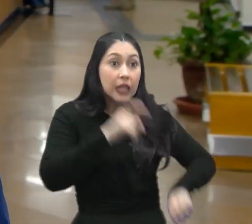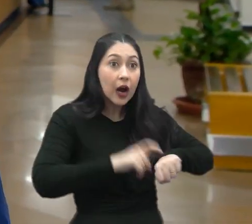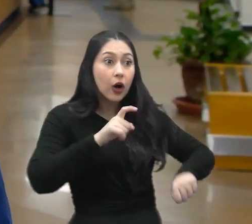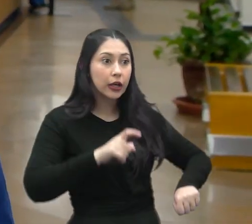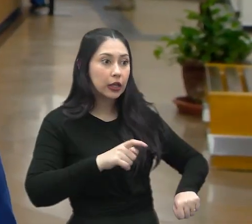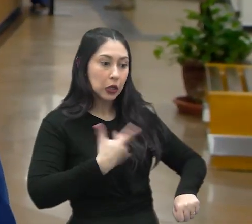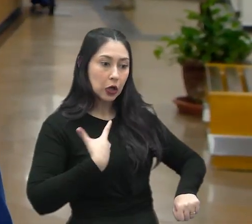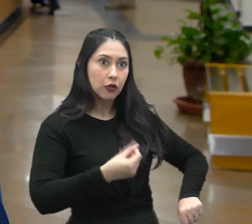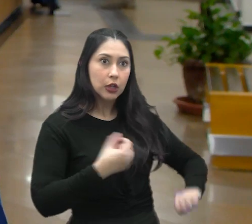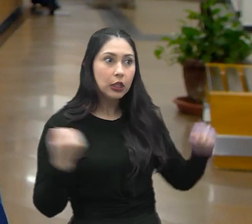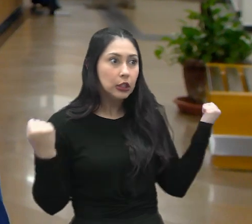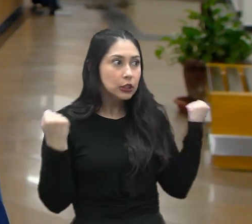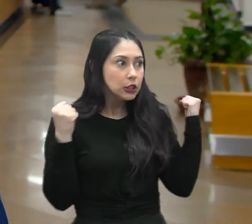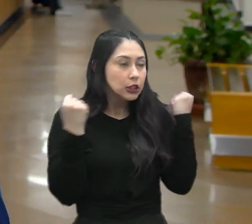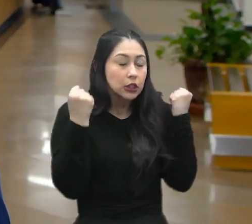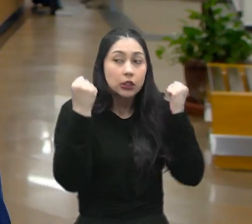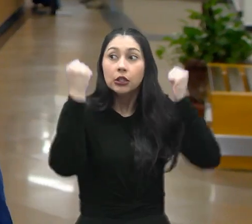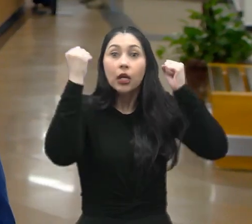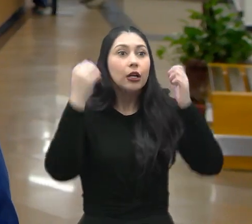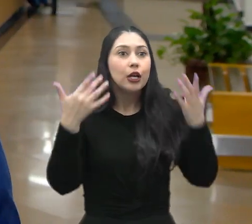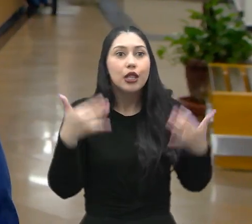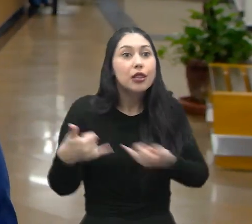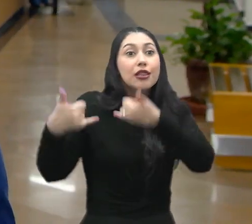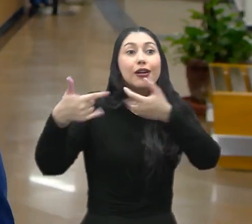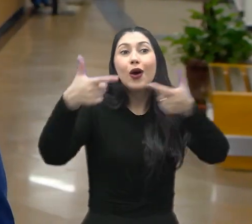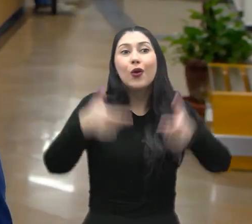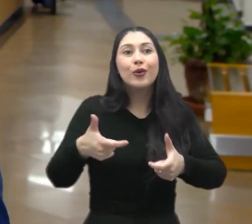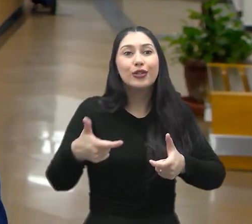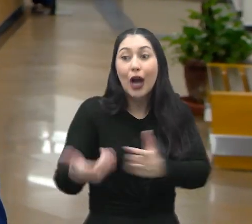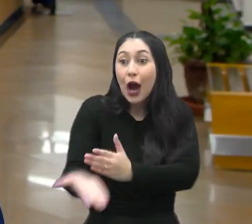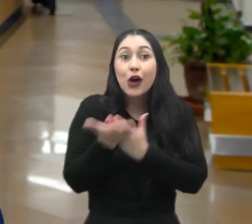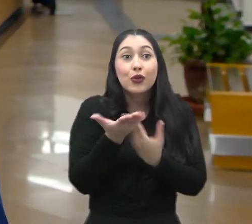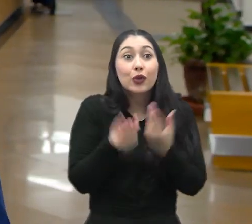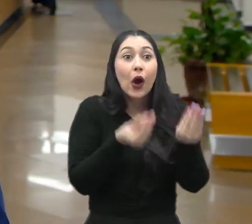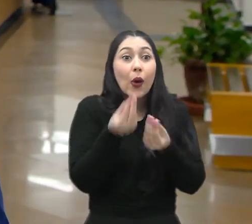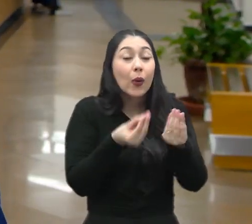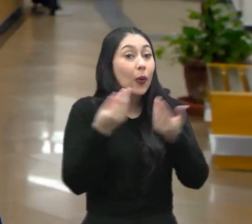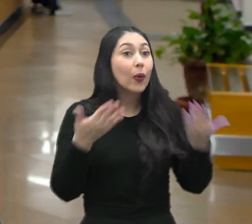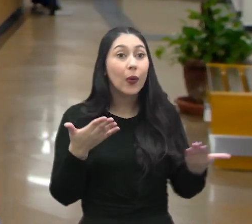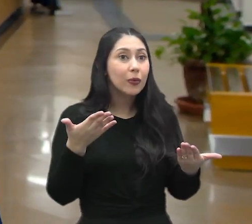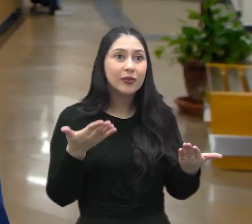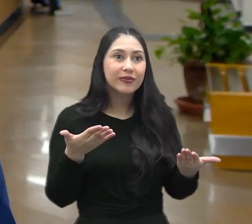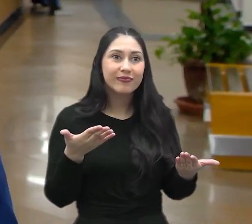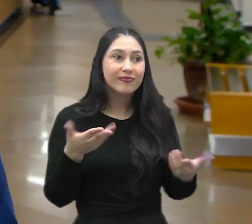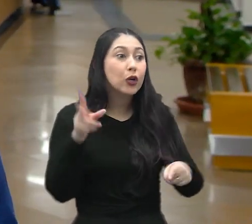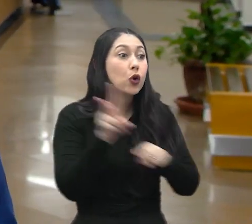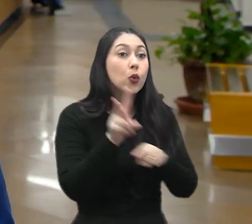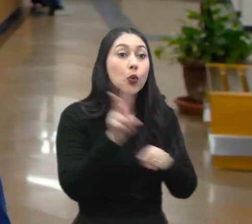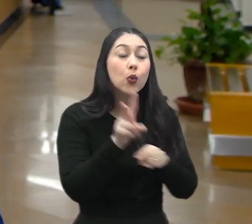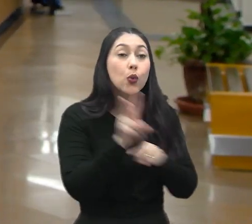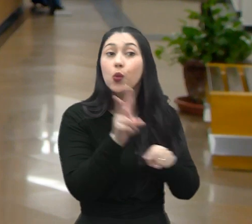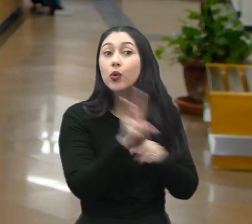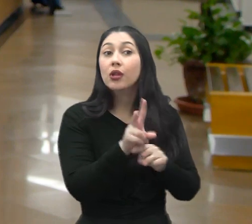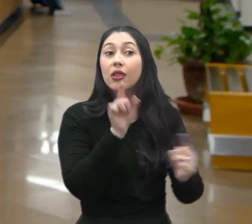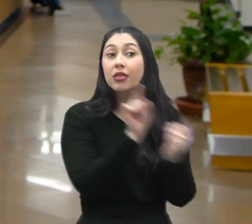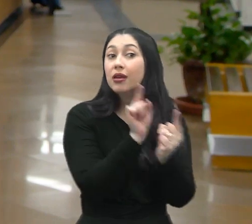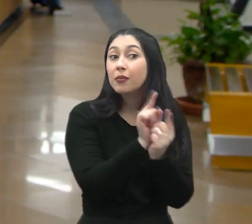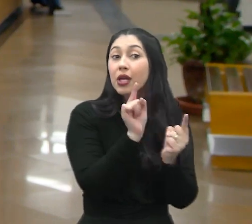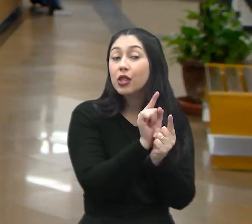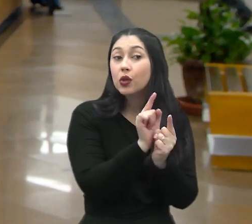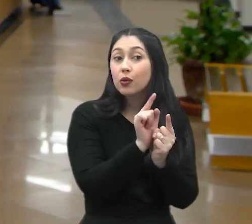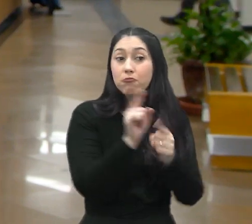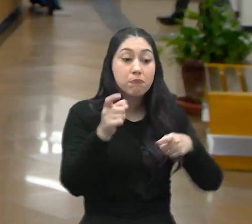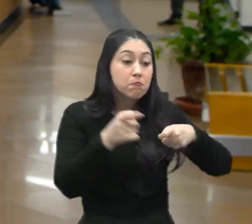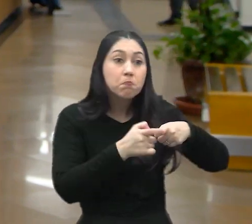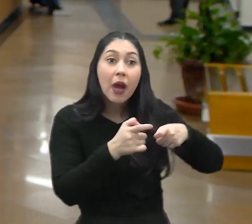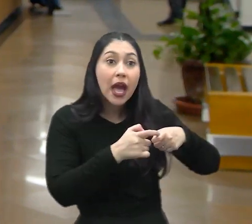de crise desse filho autista, elas não têm para onde ligar para pedir um auxílio, um socorro, né, para viabilizar